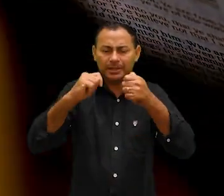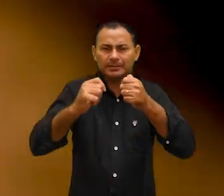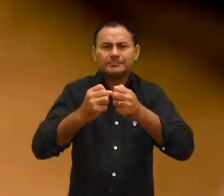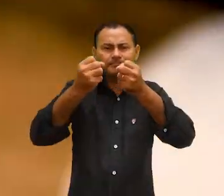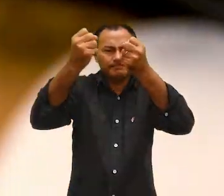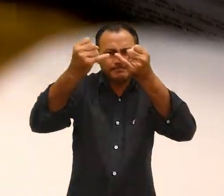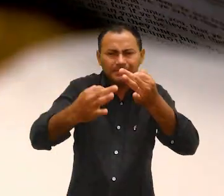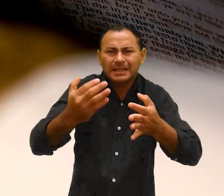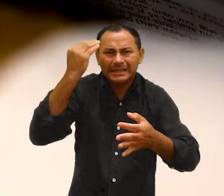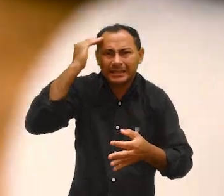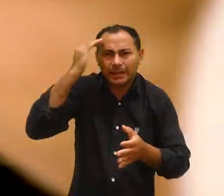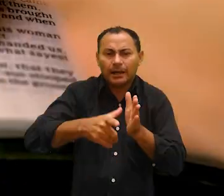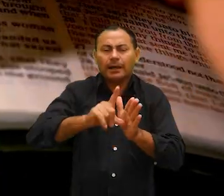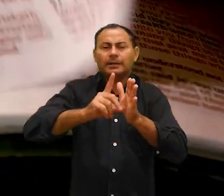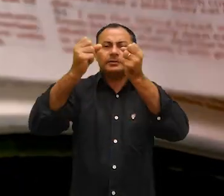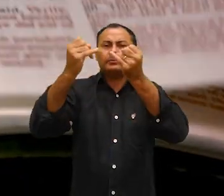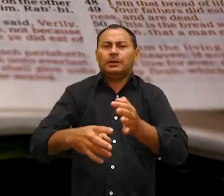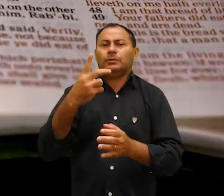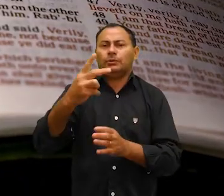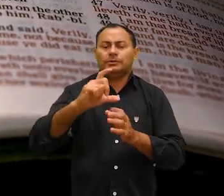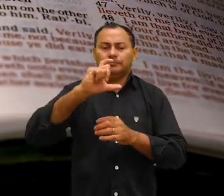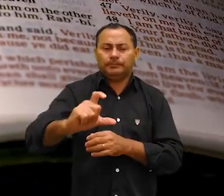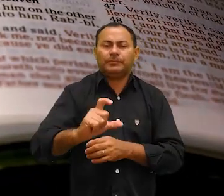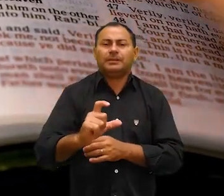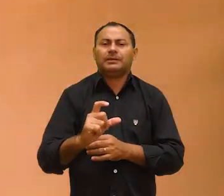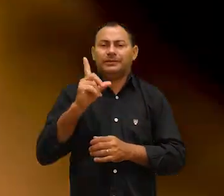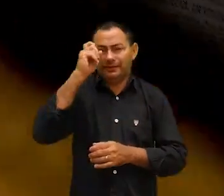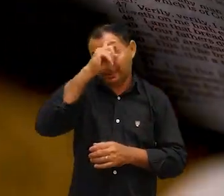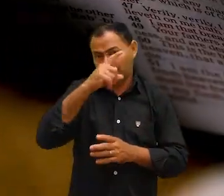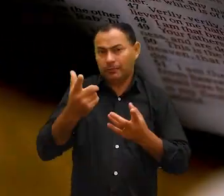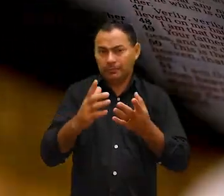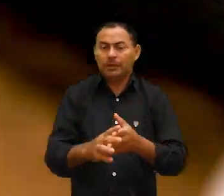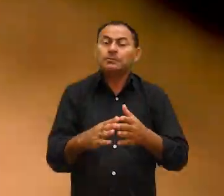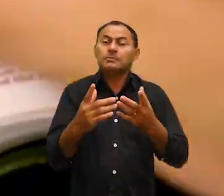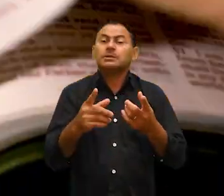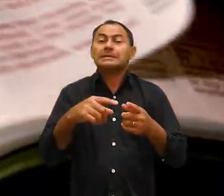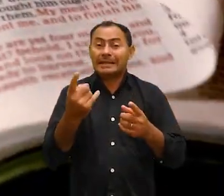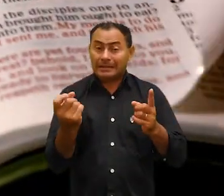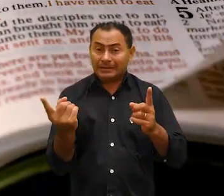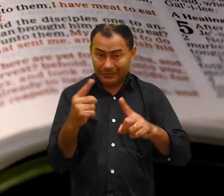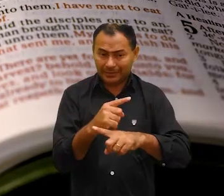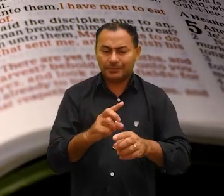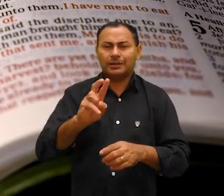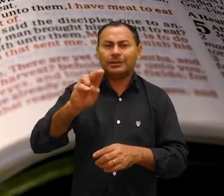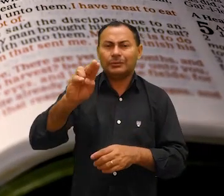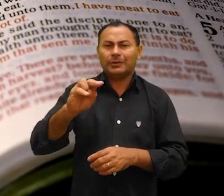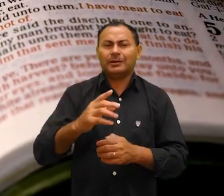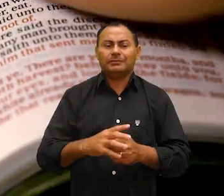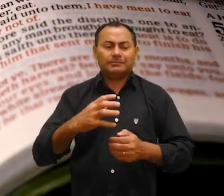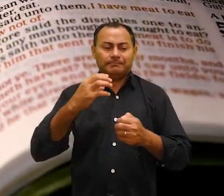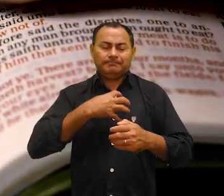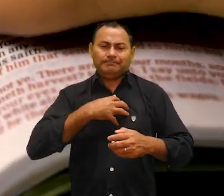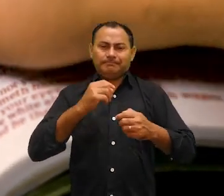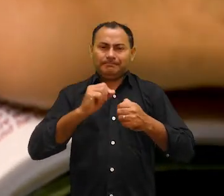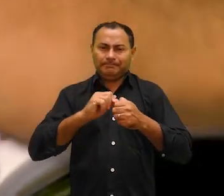ser bem compreendido antes de abordarmos os 2 parágrafos difíceis. Caso contrário, eles jamais farão